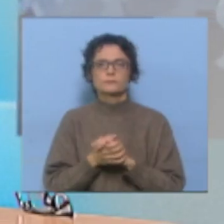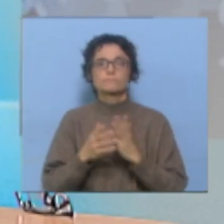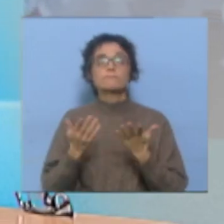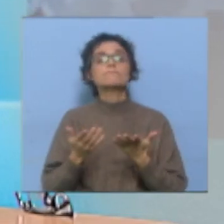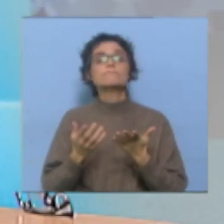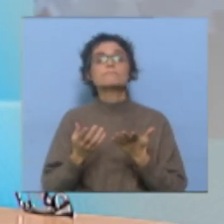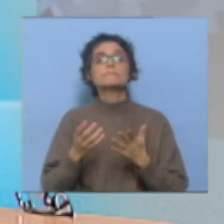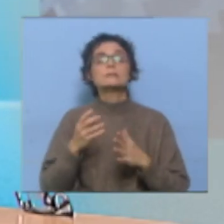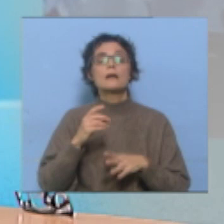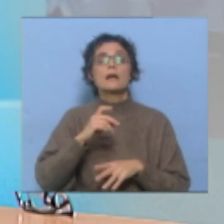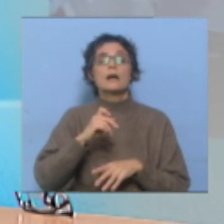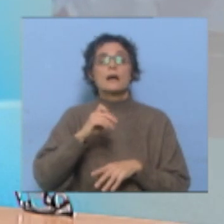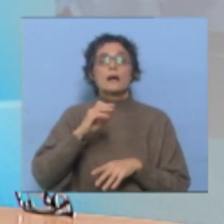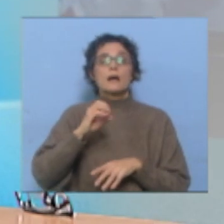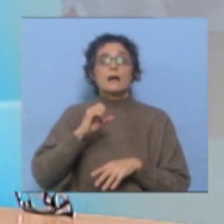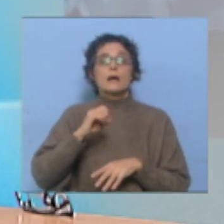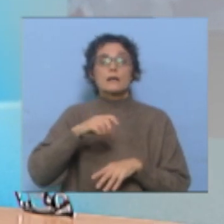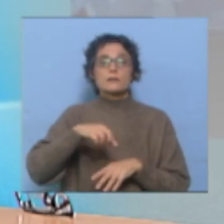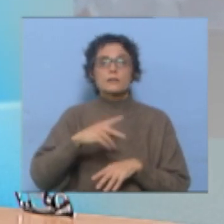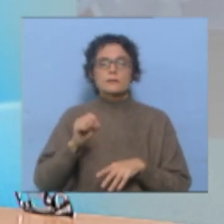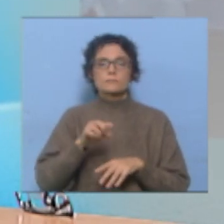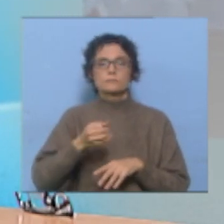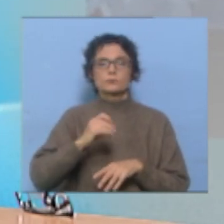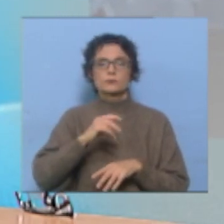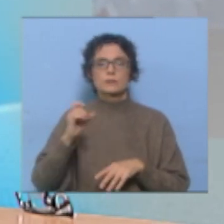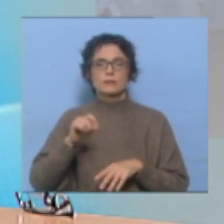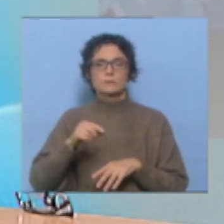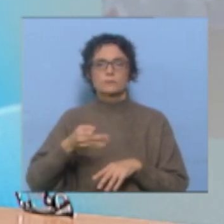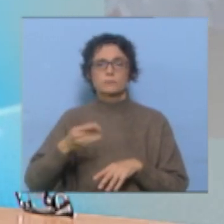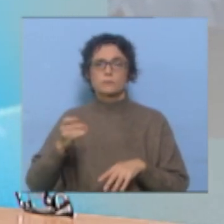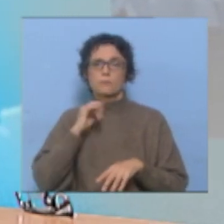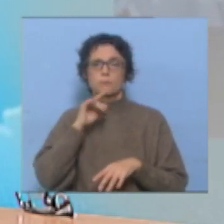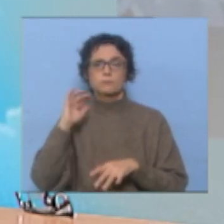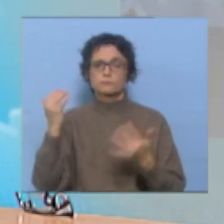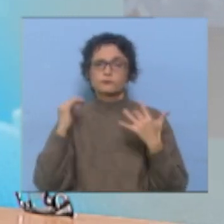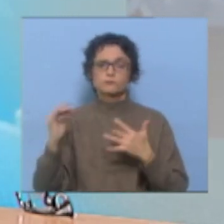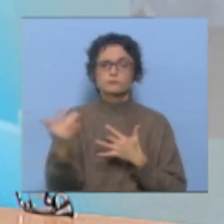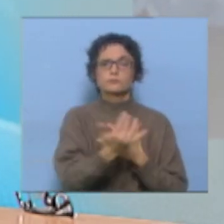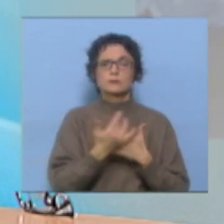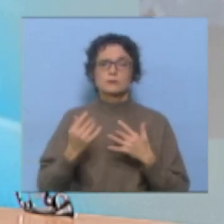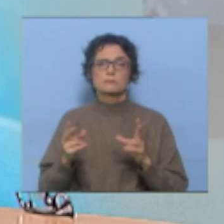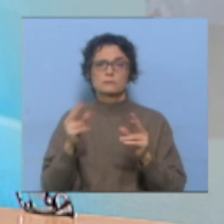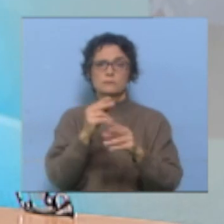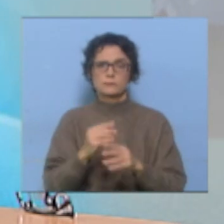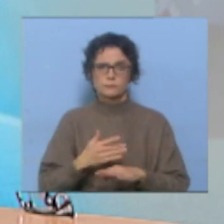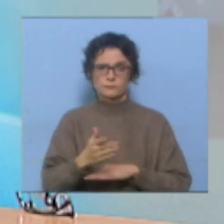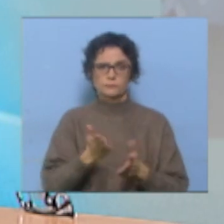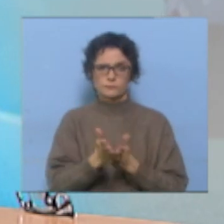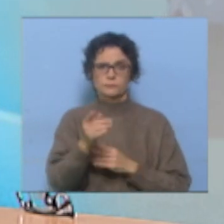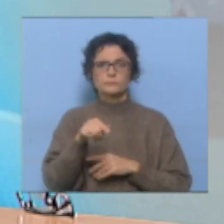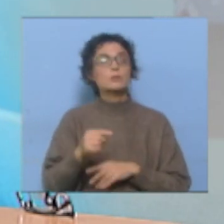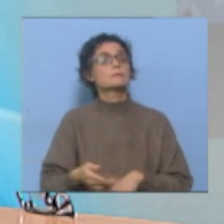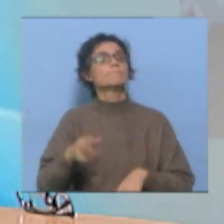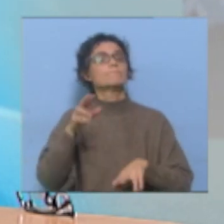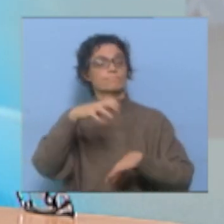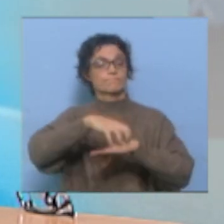Em agência.eclésia.pt acompanhe estas e outras notícias que estão em atualização permanente.